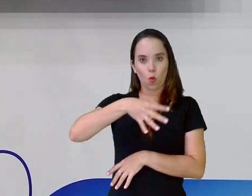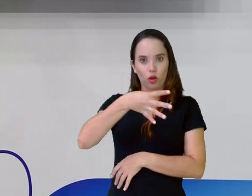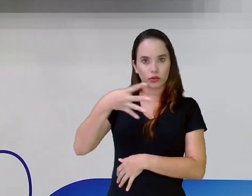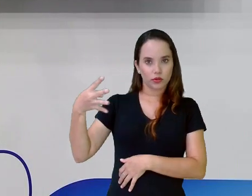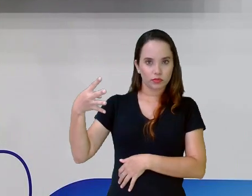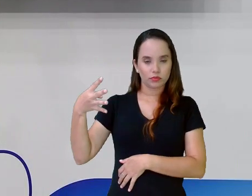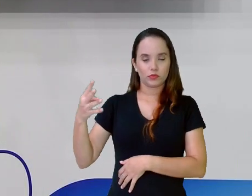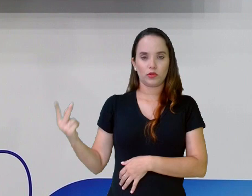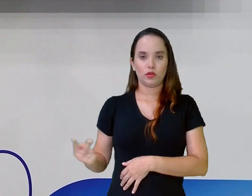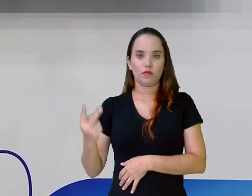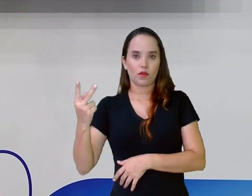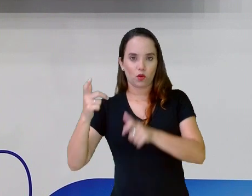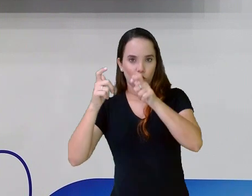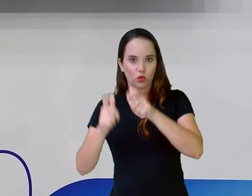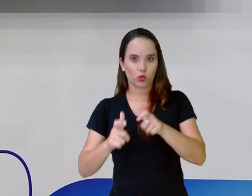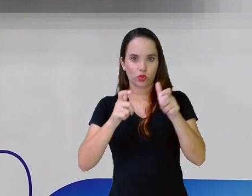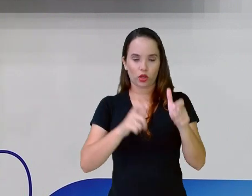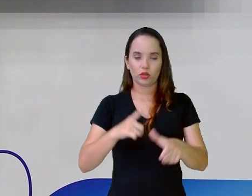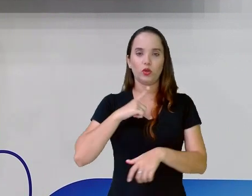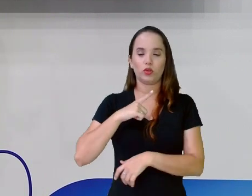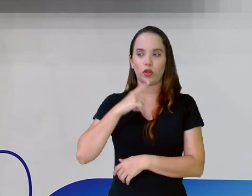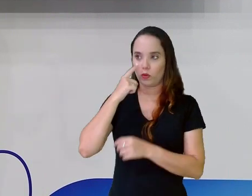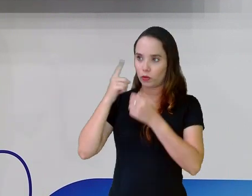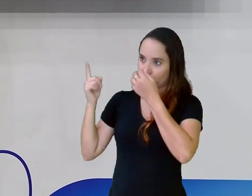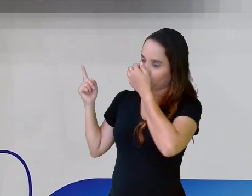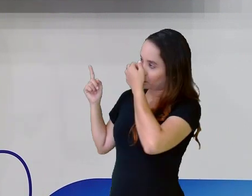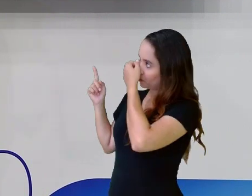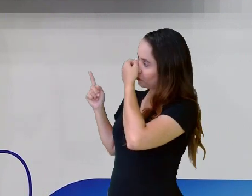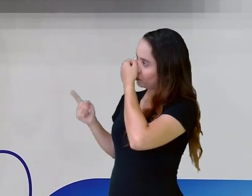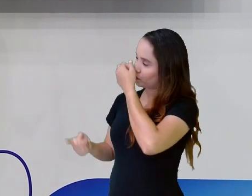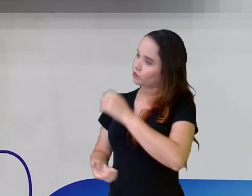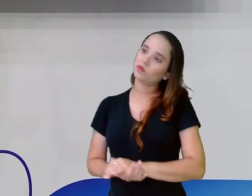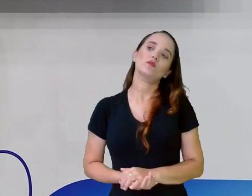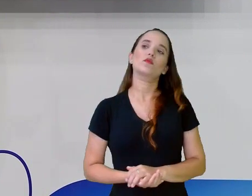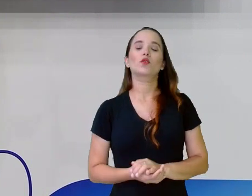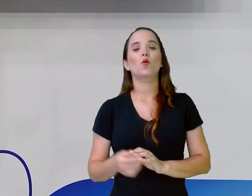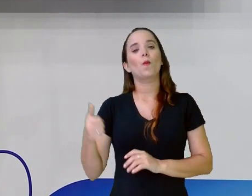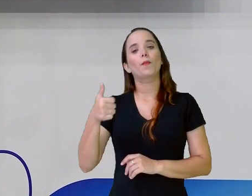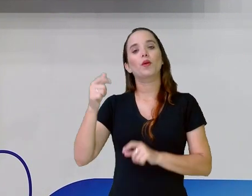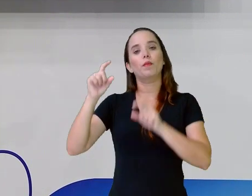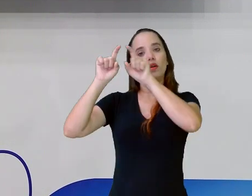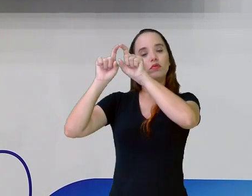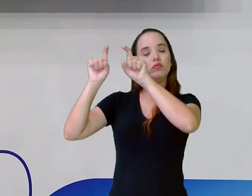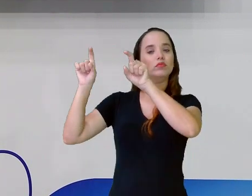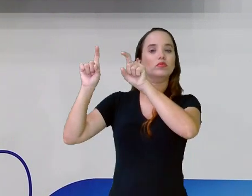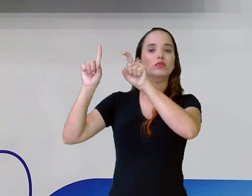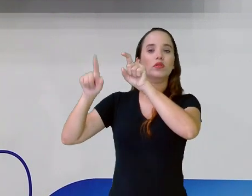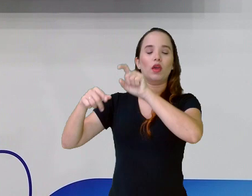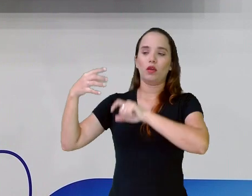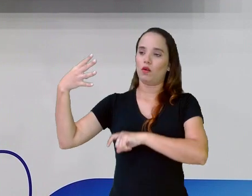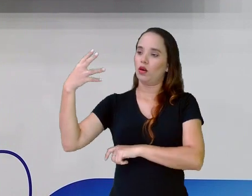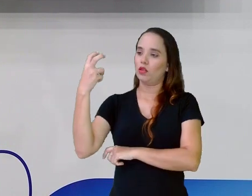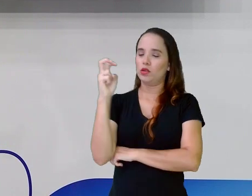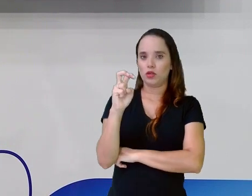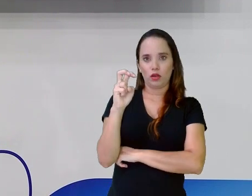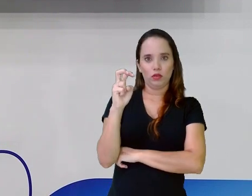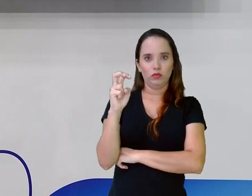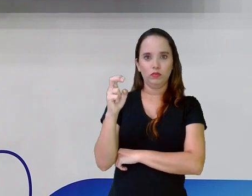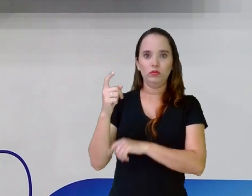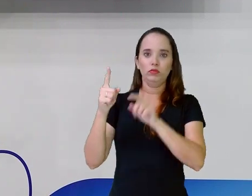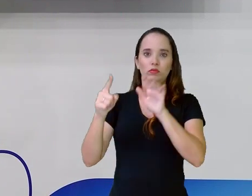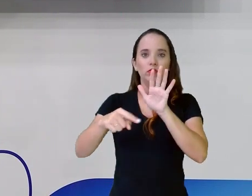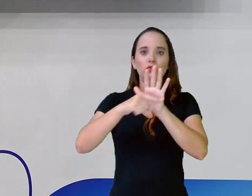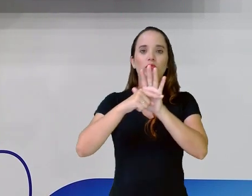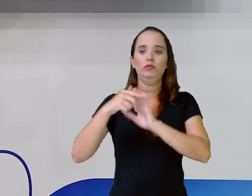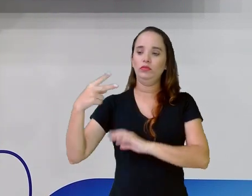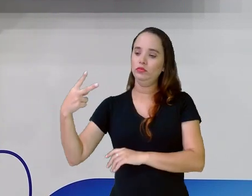termos da minha subtração. Ó. Eu tenho esse primeiro número, no caso, é 45 menos 23, e